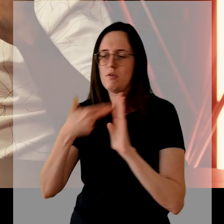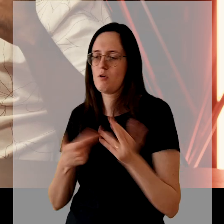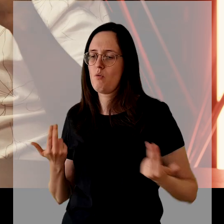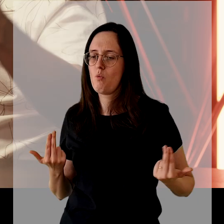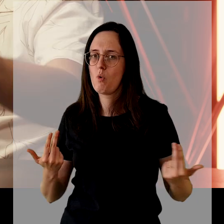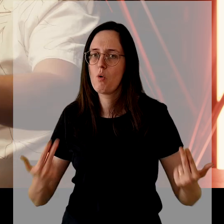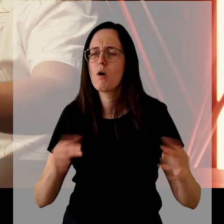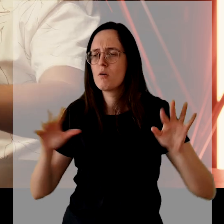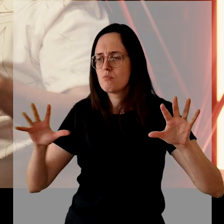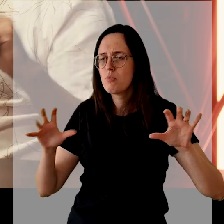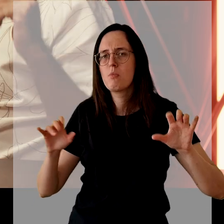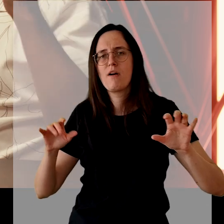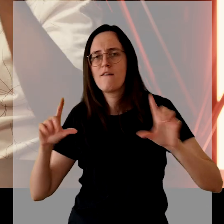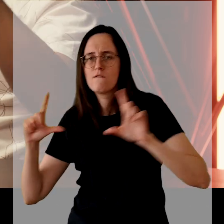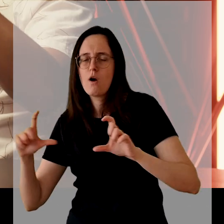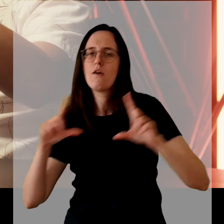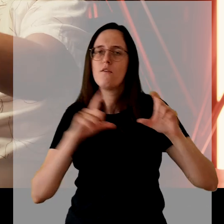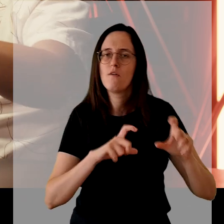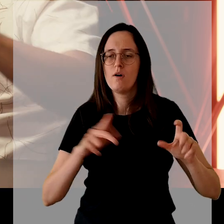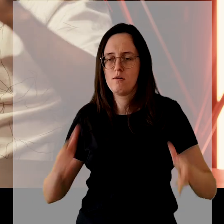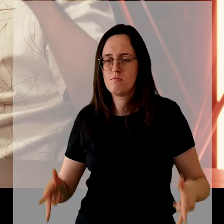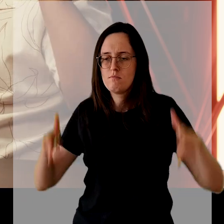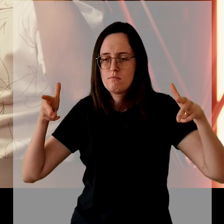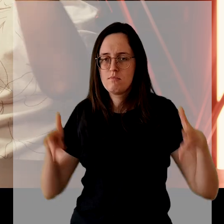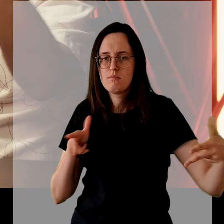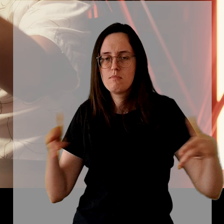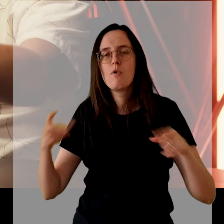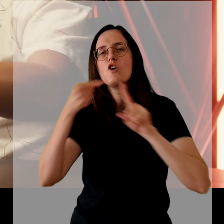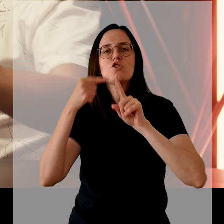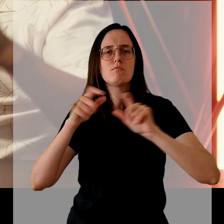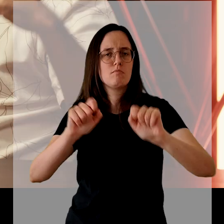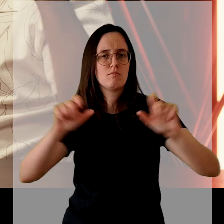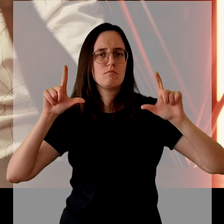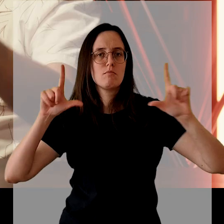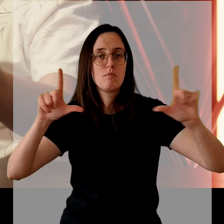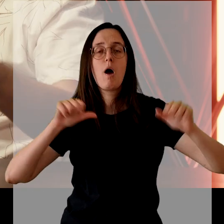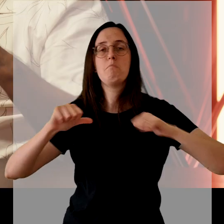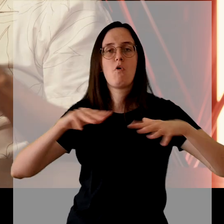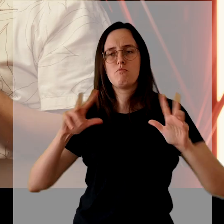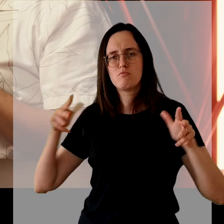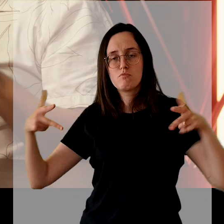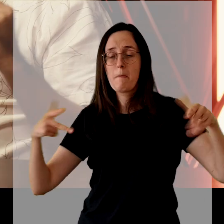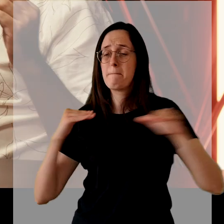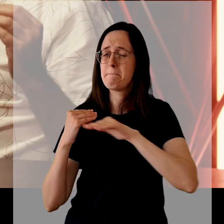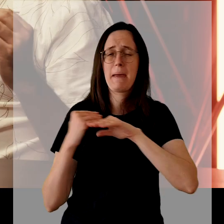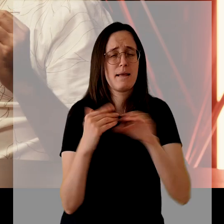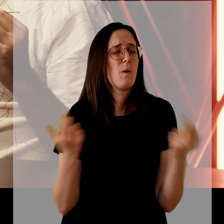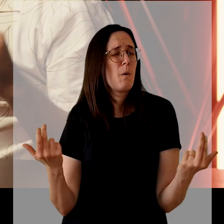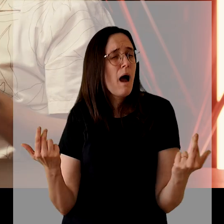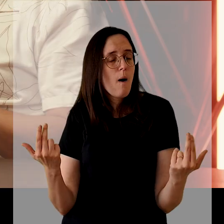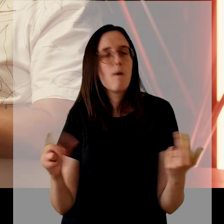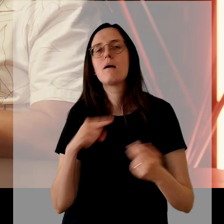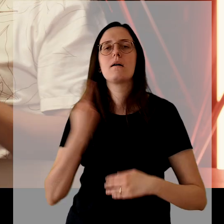ter protocolos de captação de imagem, altura de câmera, tipo de enquadramento, tipo de movimento, tudo muito